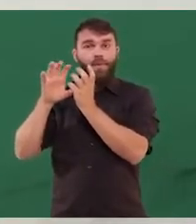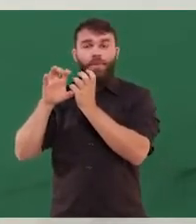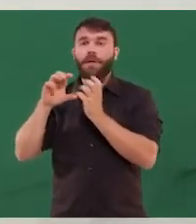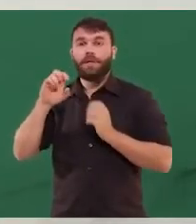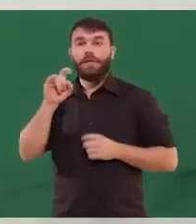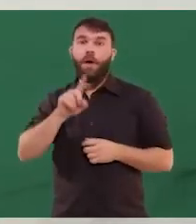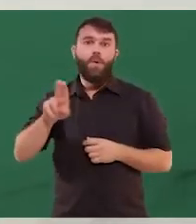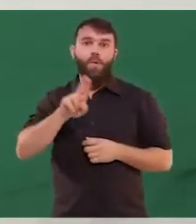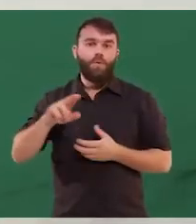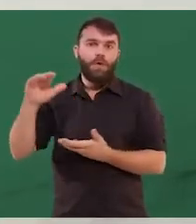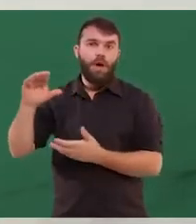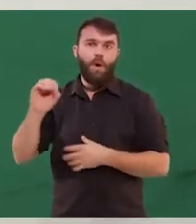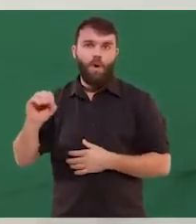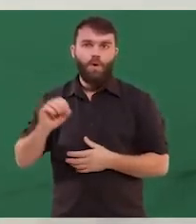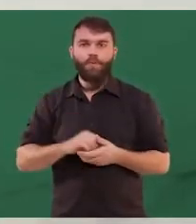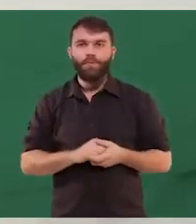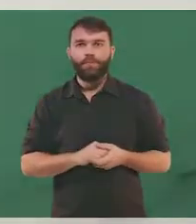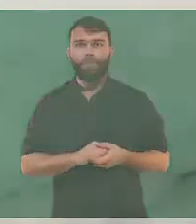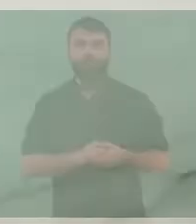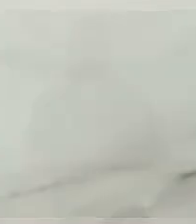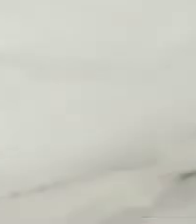com o ambu conectado à máscara.